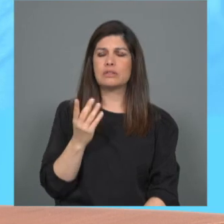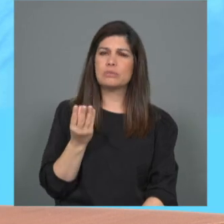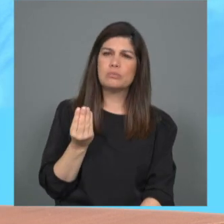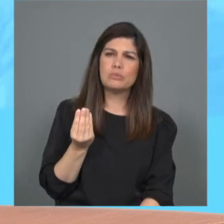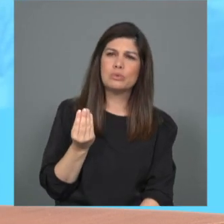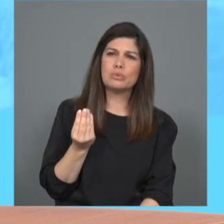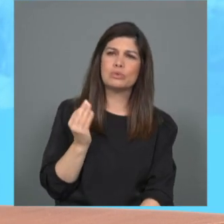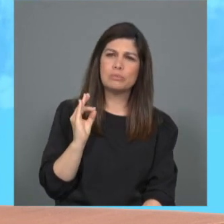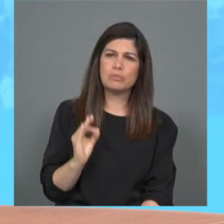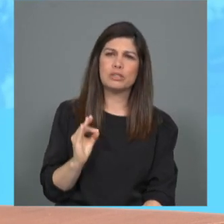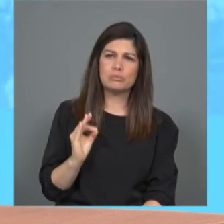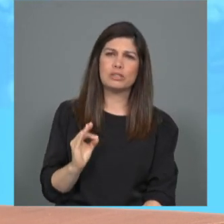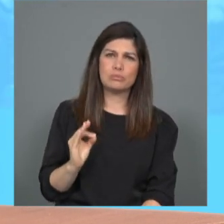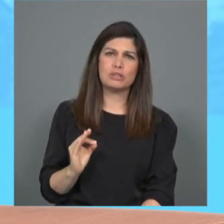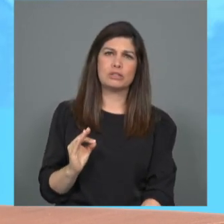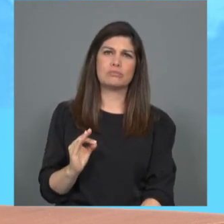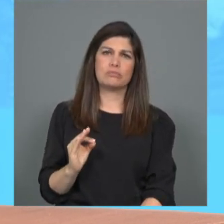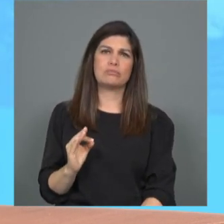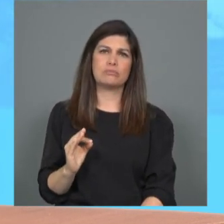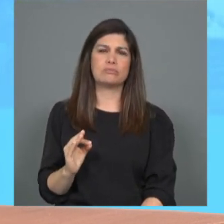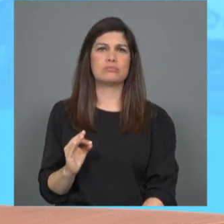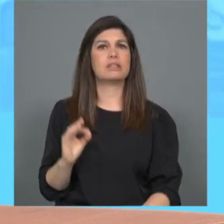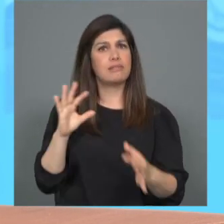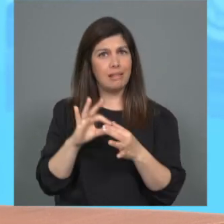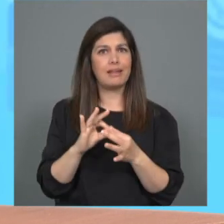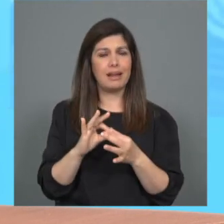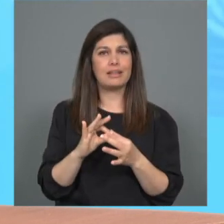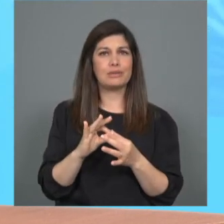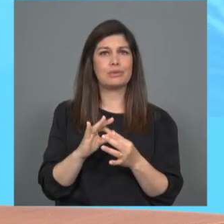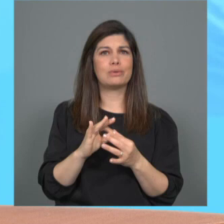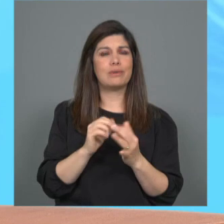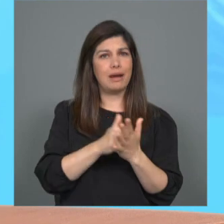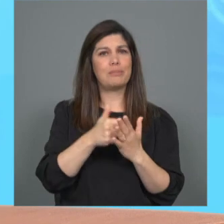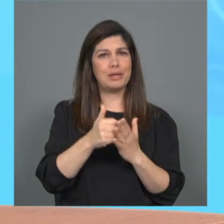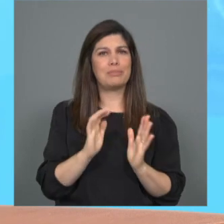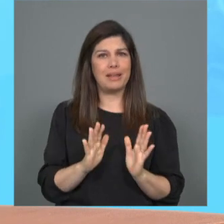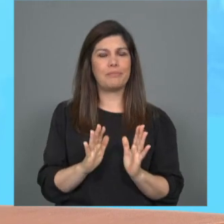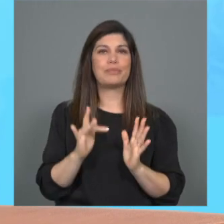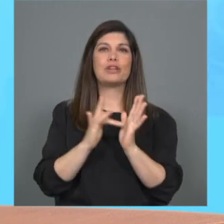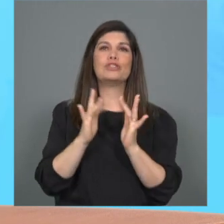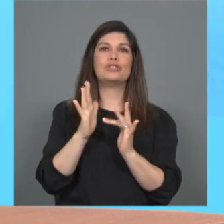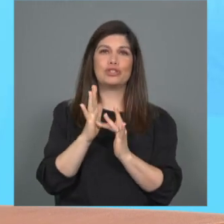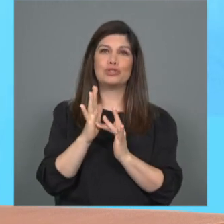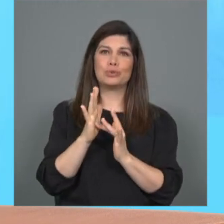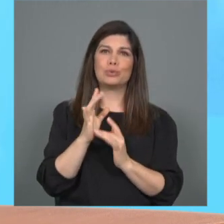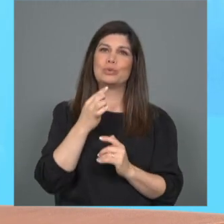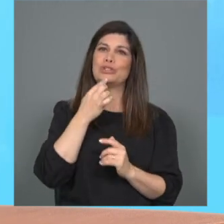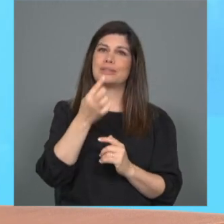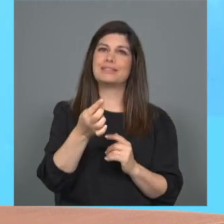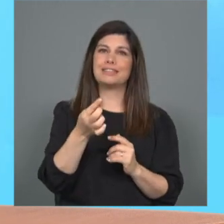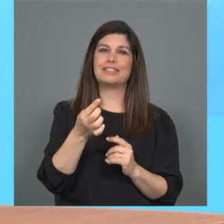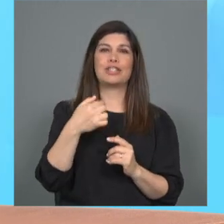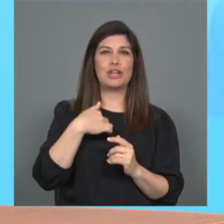coisa de profundamente bíblico e cristão em concreto, não é? Apesar de Jesus dizer, eu e o meu pai nunca temos férias, estamos sempre